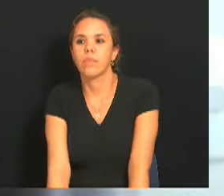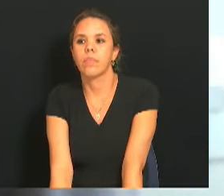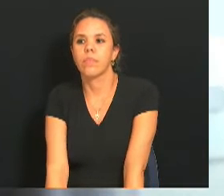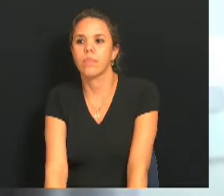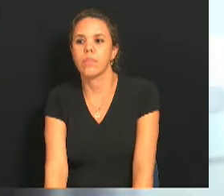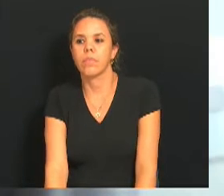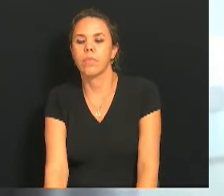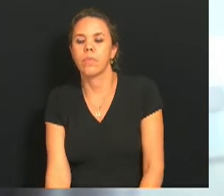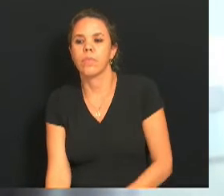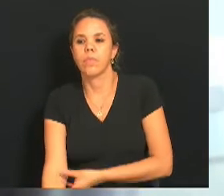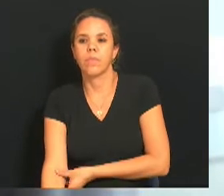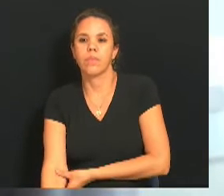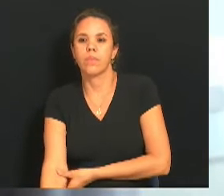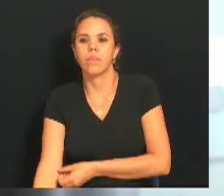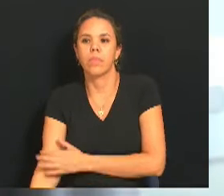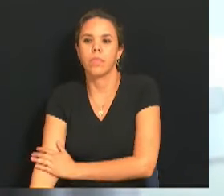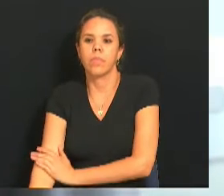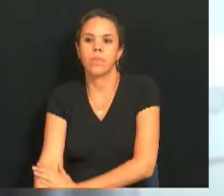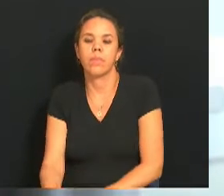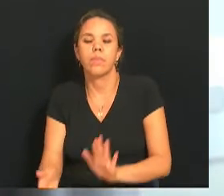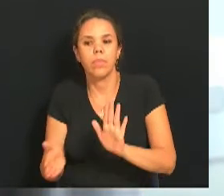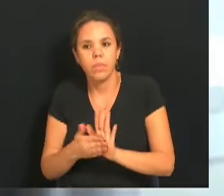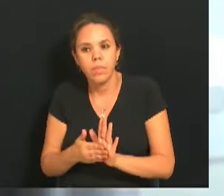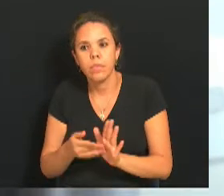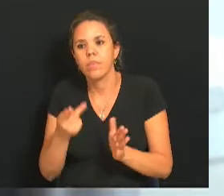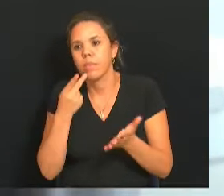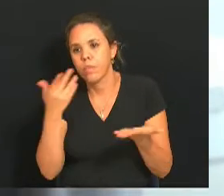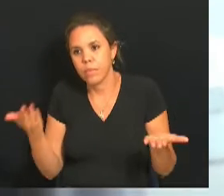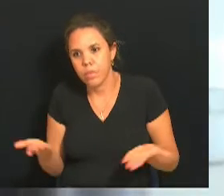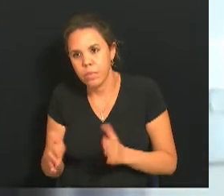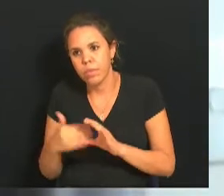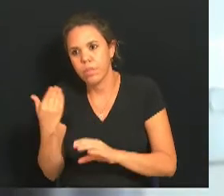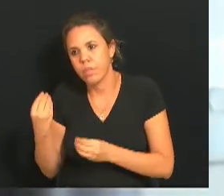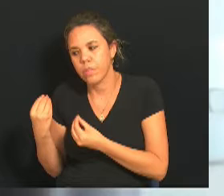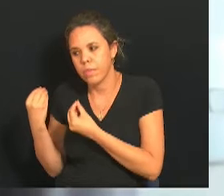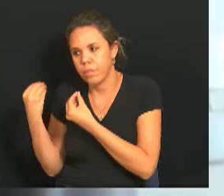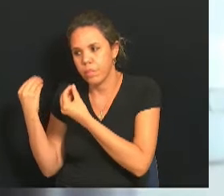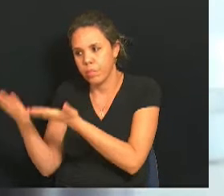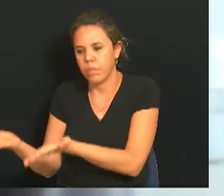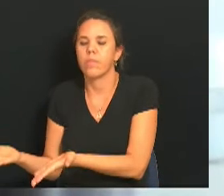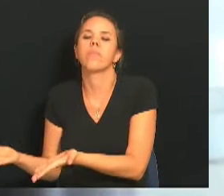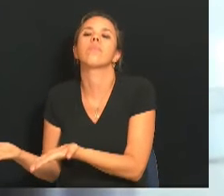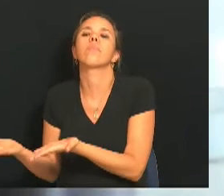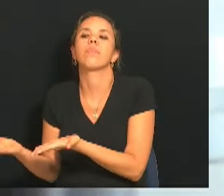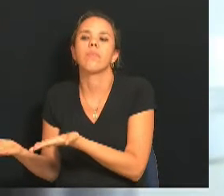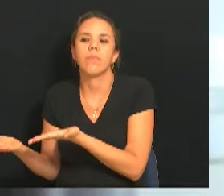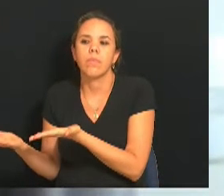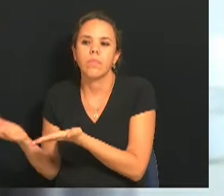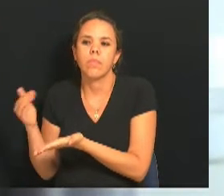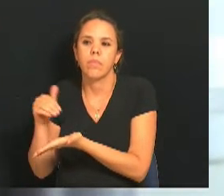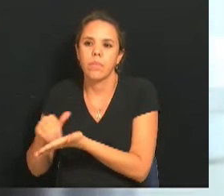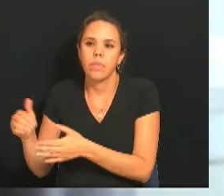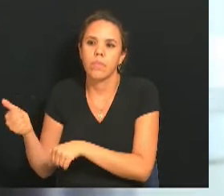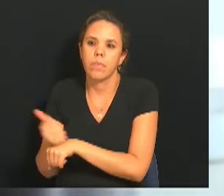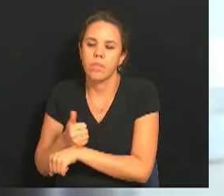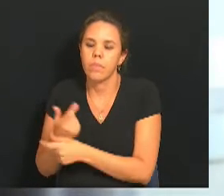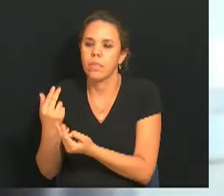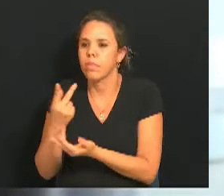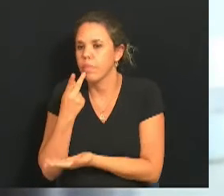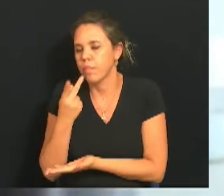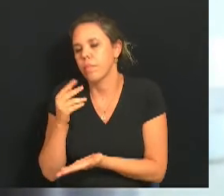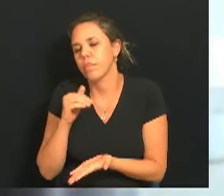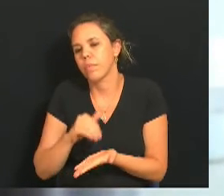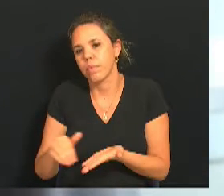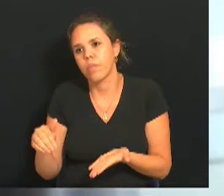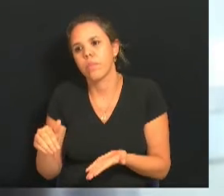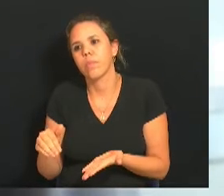proposta específica que eu acabei de citar, também recebemos e encaminhamos isso tudo da maneira como eu estou falando para a secretária